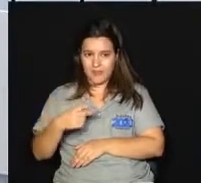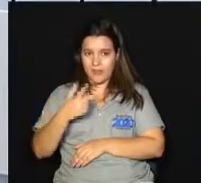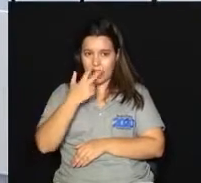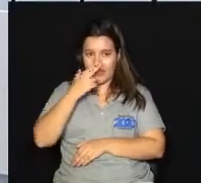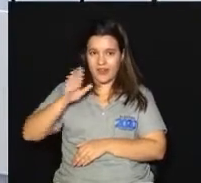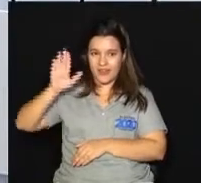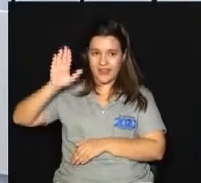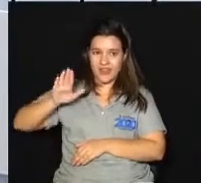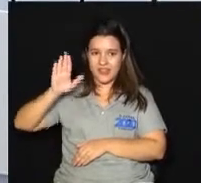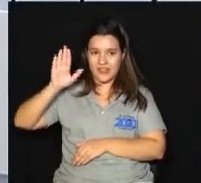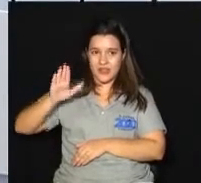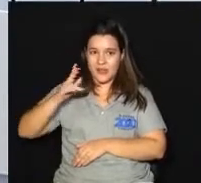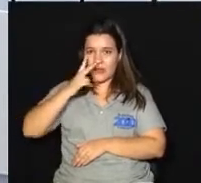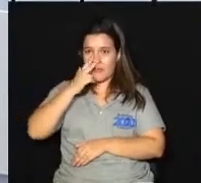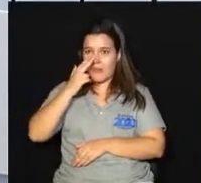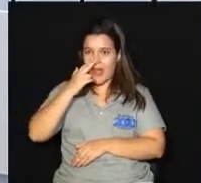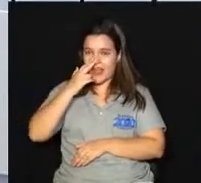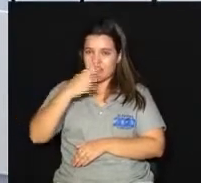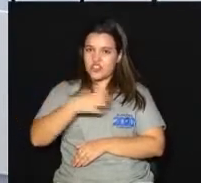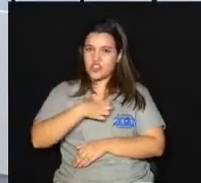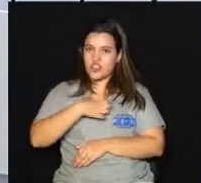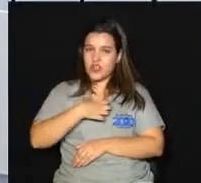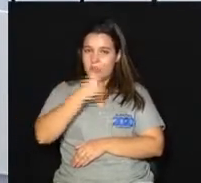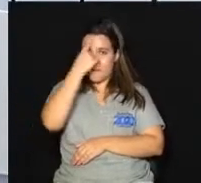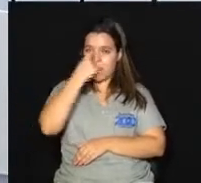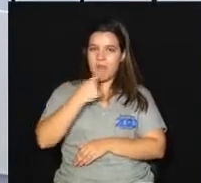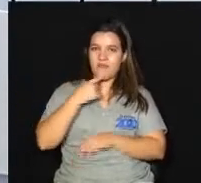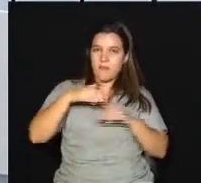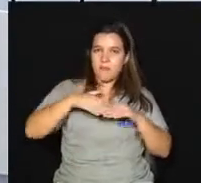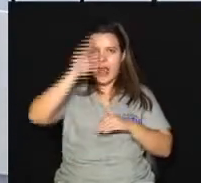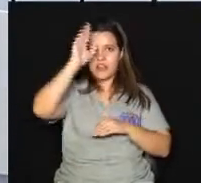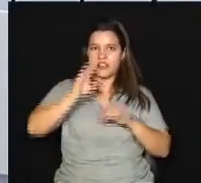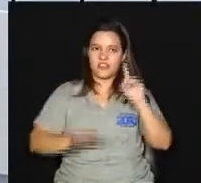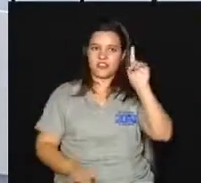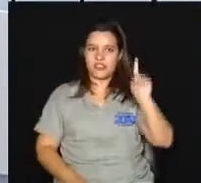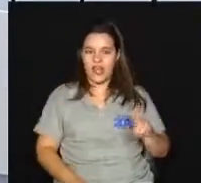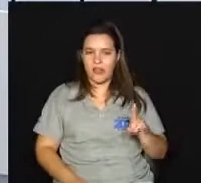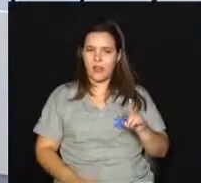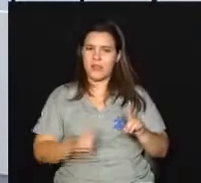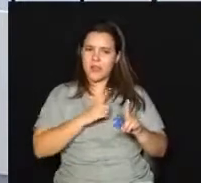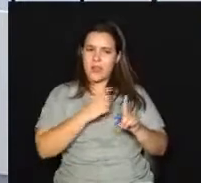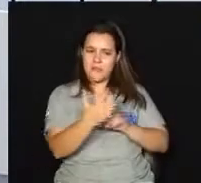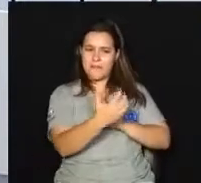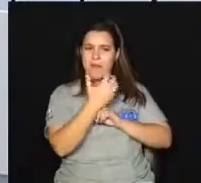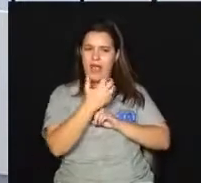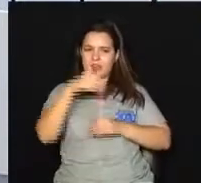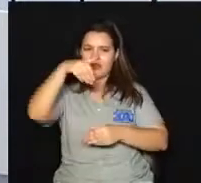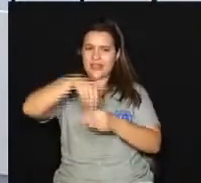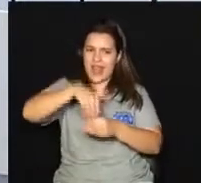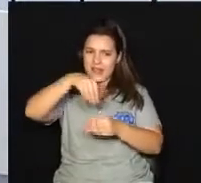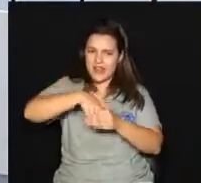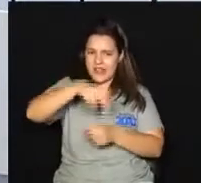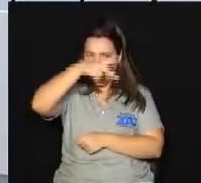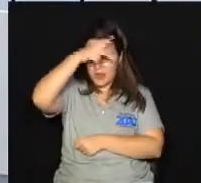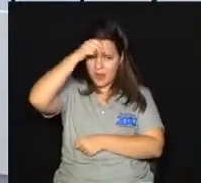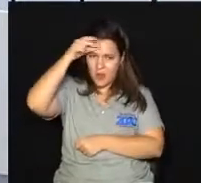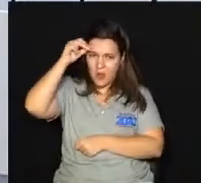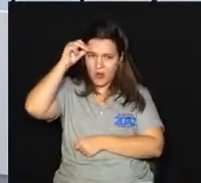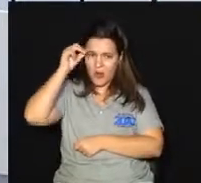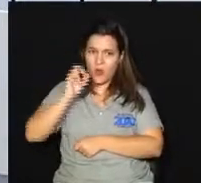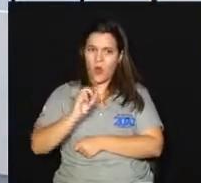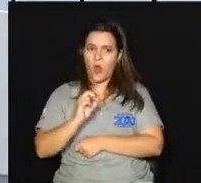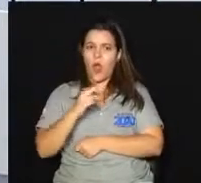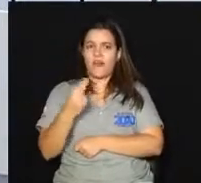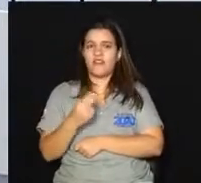no Brasil mais alinhado à direita, isso tem um impacto direto nas eleições municipais ou